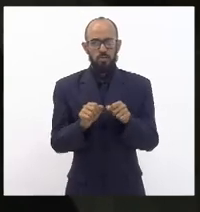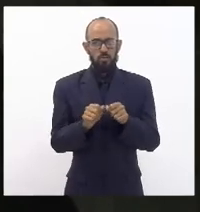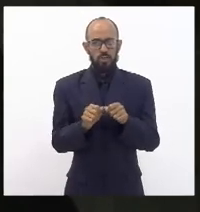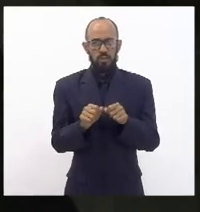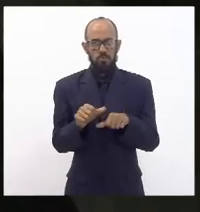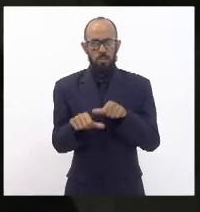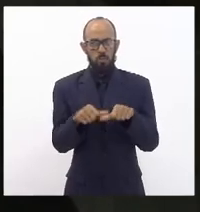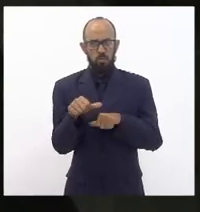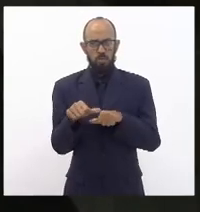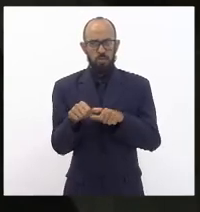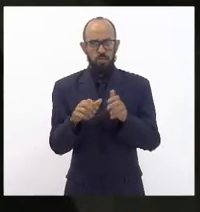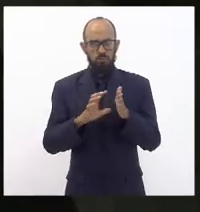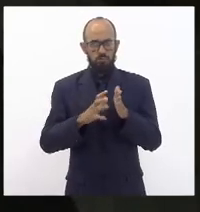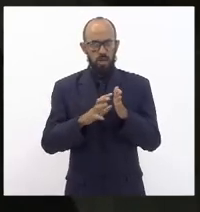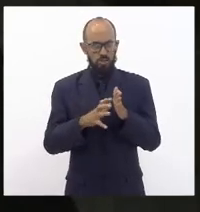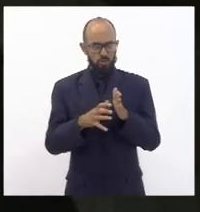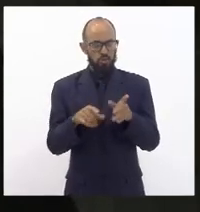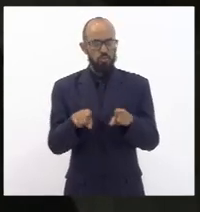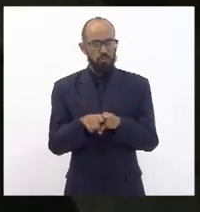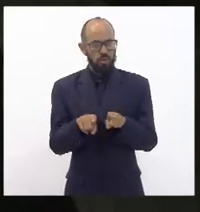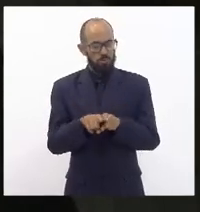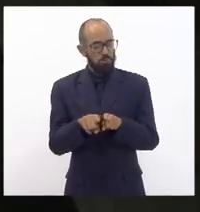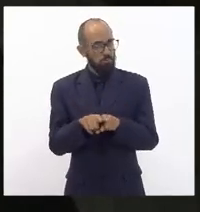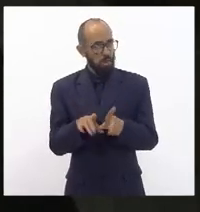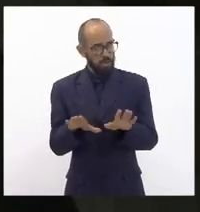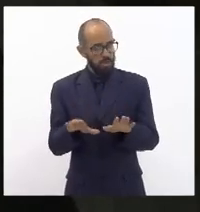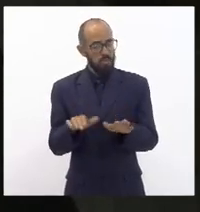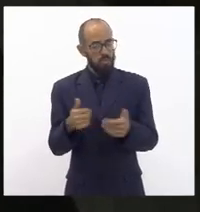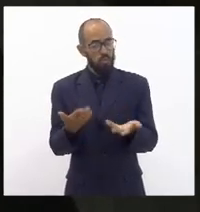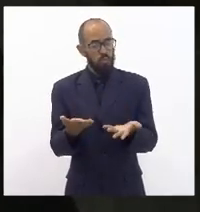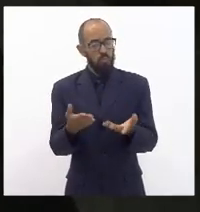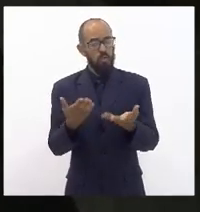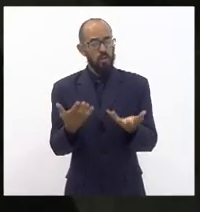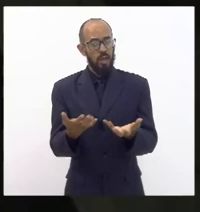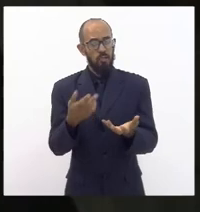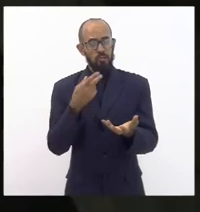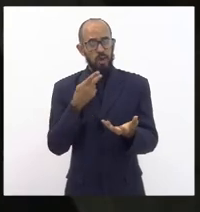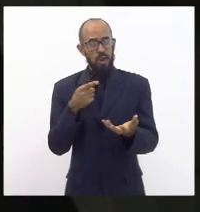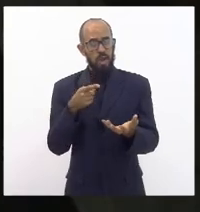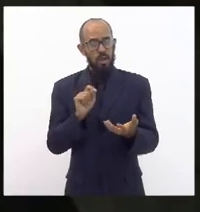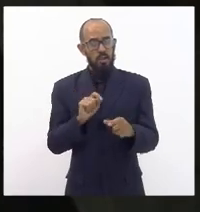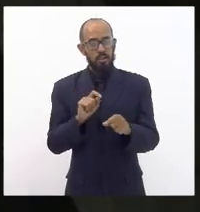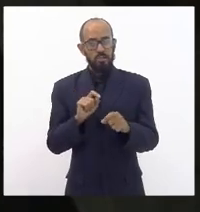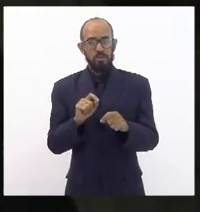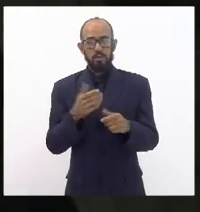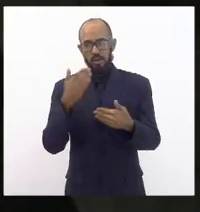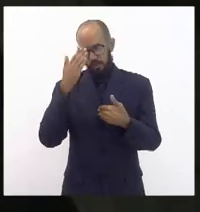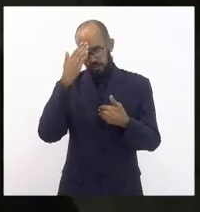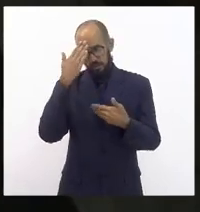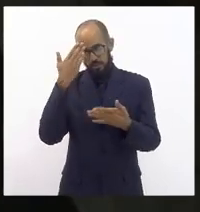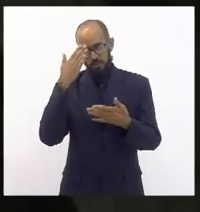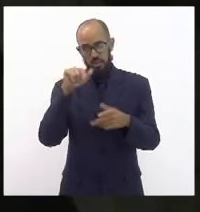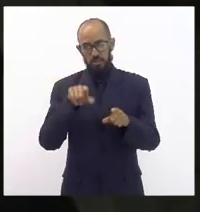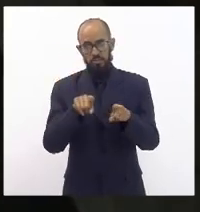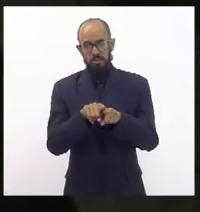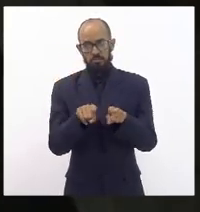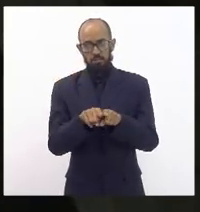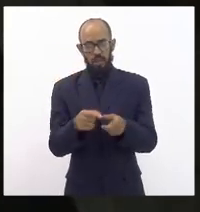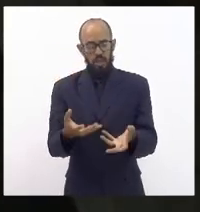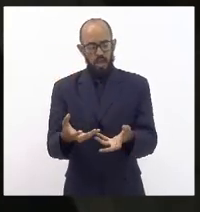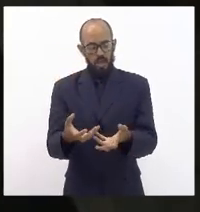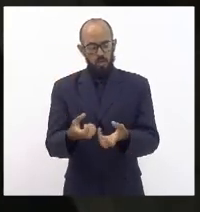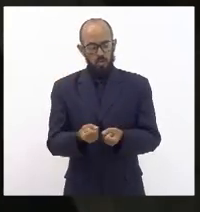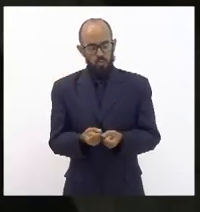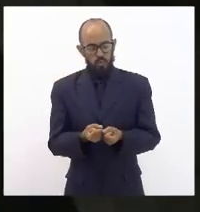uma mudança partidária nesta direção então que ela que fazer esse registro essa apontamento agradecer publicamente a acolhida